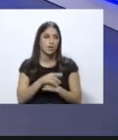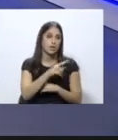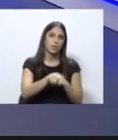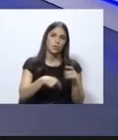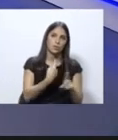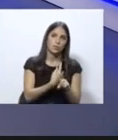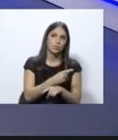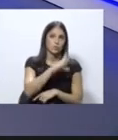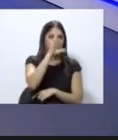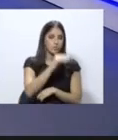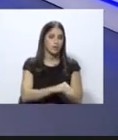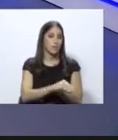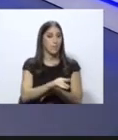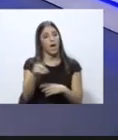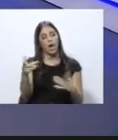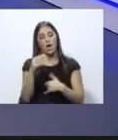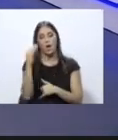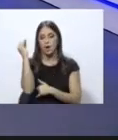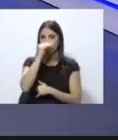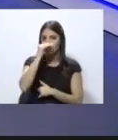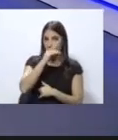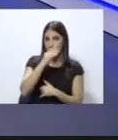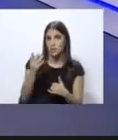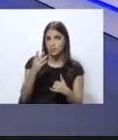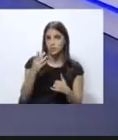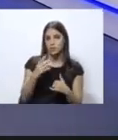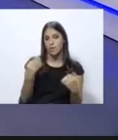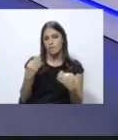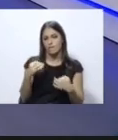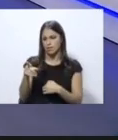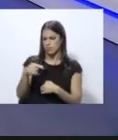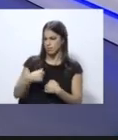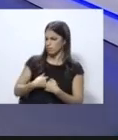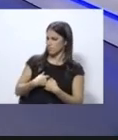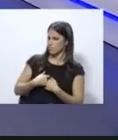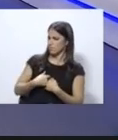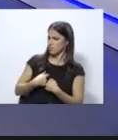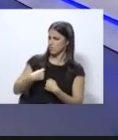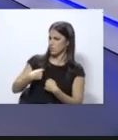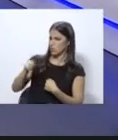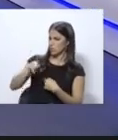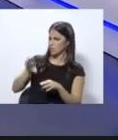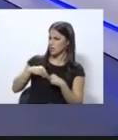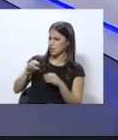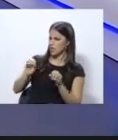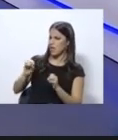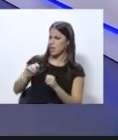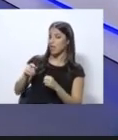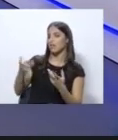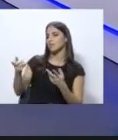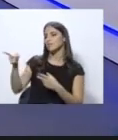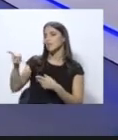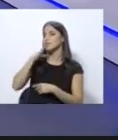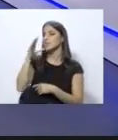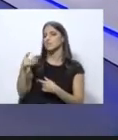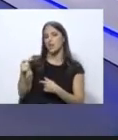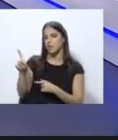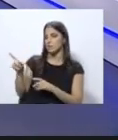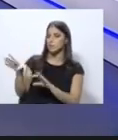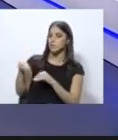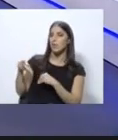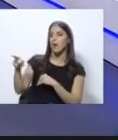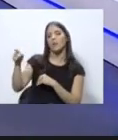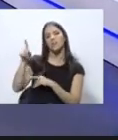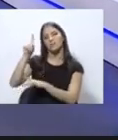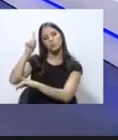notícias falsas e os visados se indignam e desmentem, não são os visados que têm razão nenhuma. Eles é que não sabem que as notícias